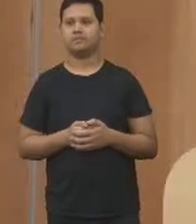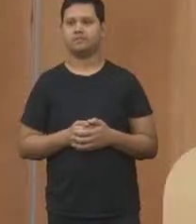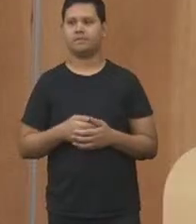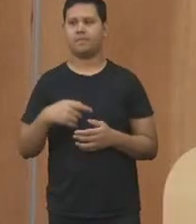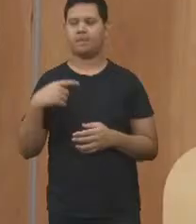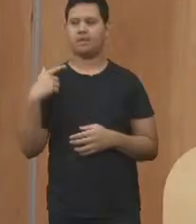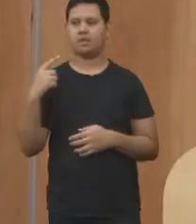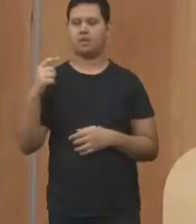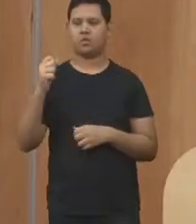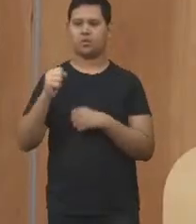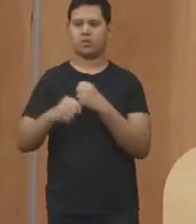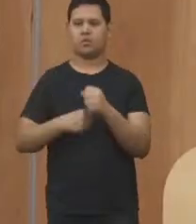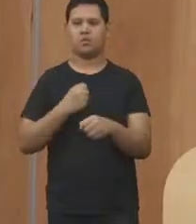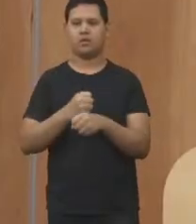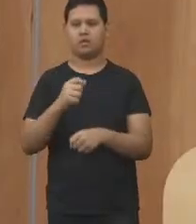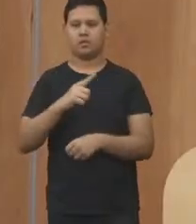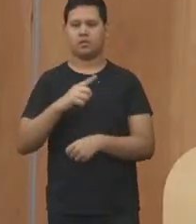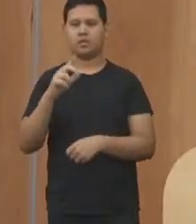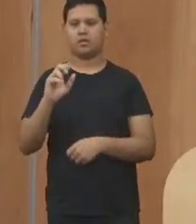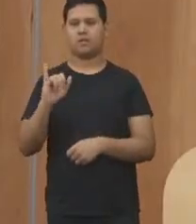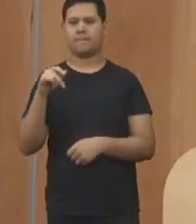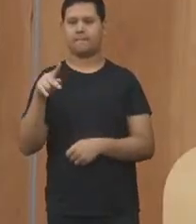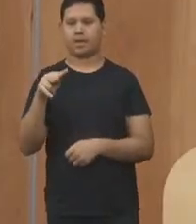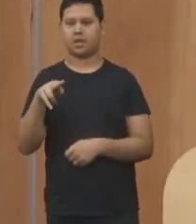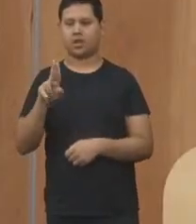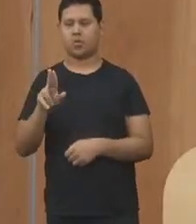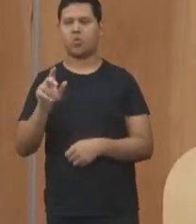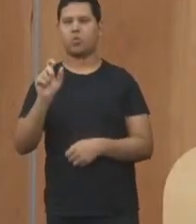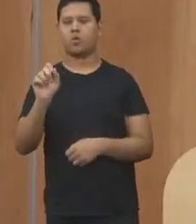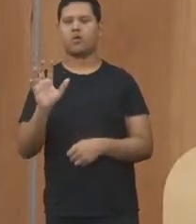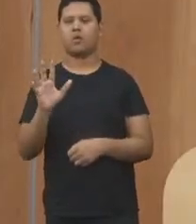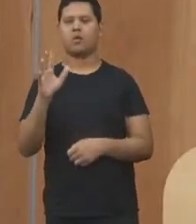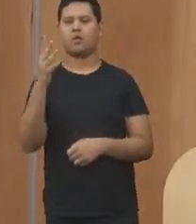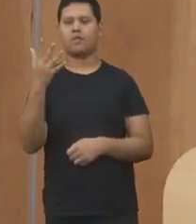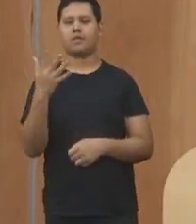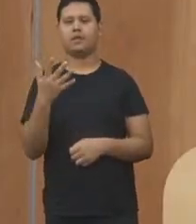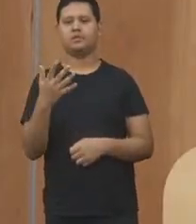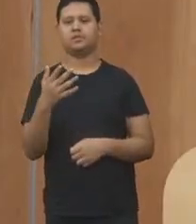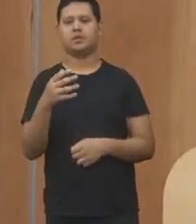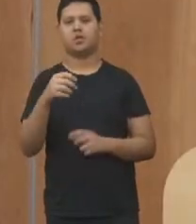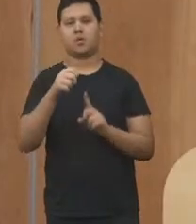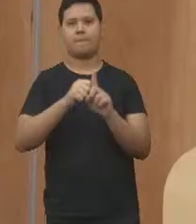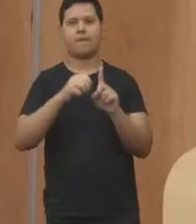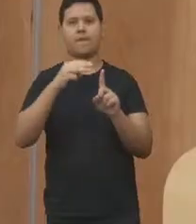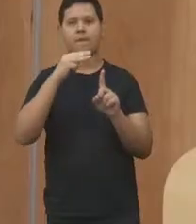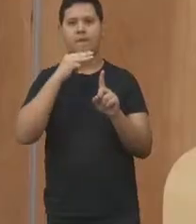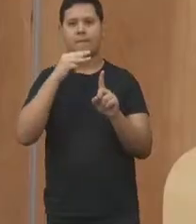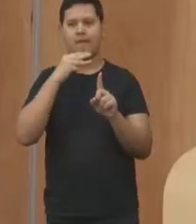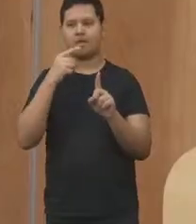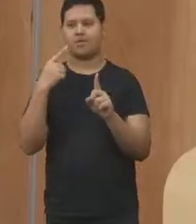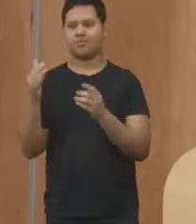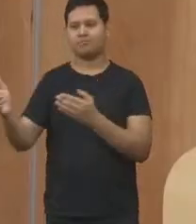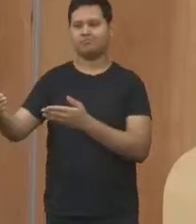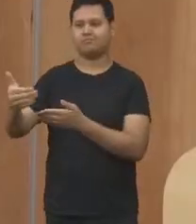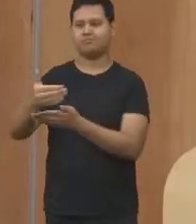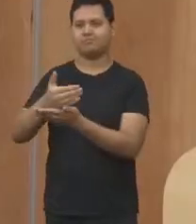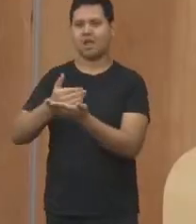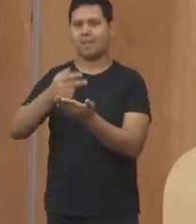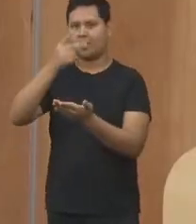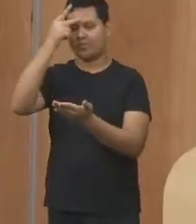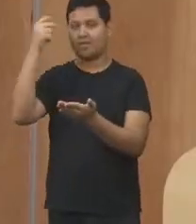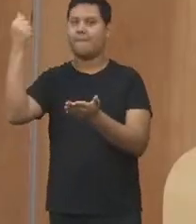ano acontece, a gente tem o IPTU que ele tem um pico em março, que é onde a maioria das pessoas pagam, depois ele vai realmente decaindo,